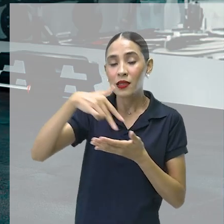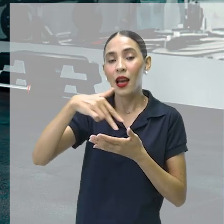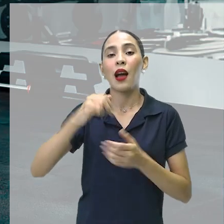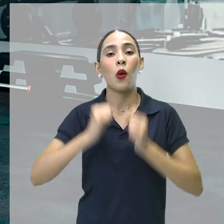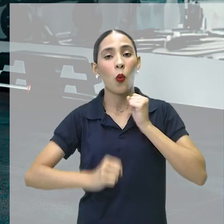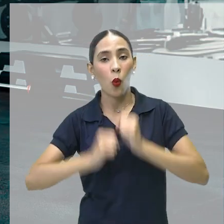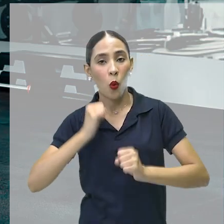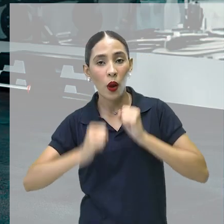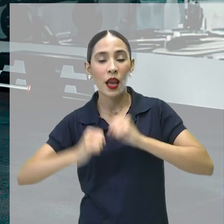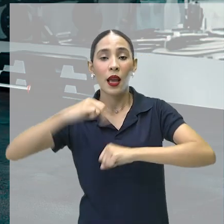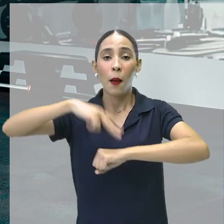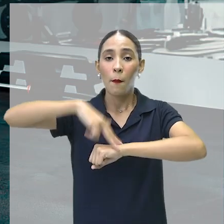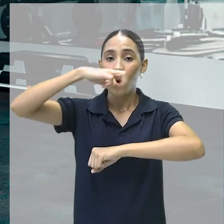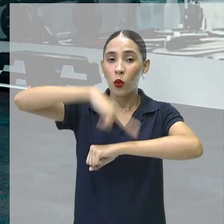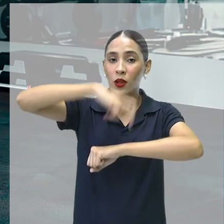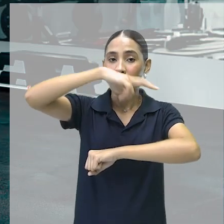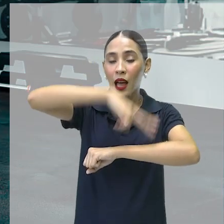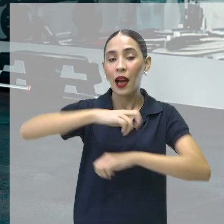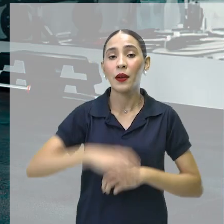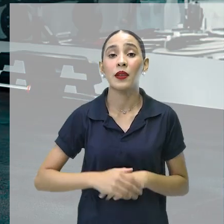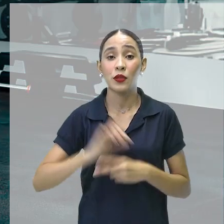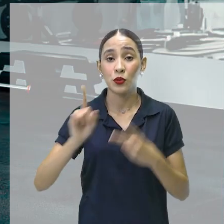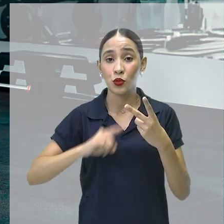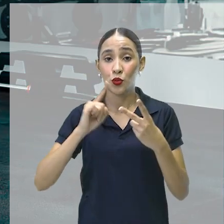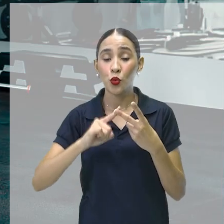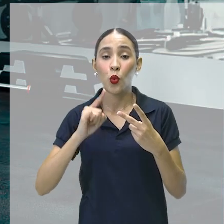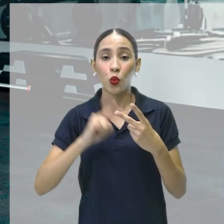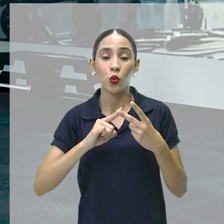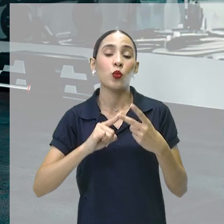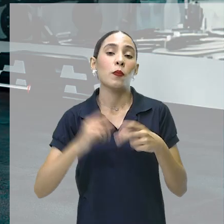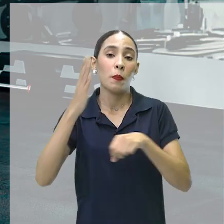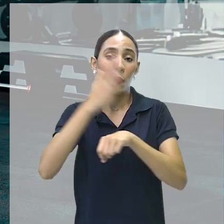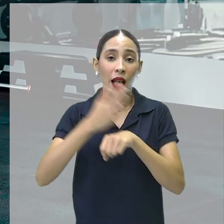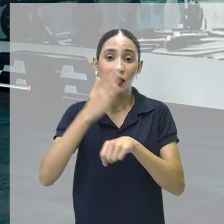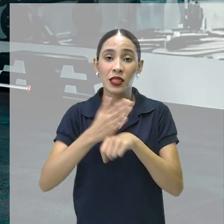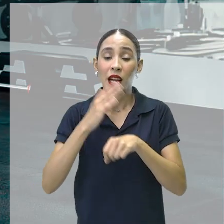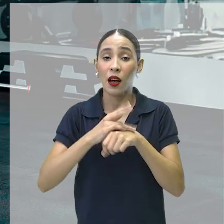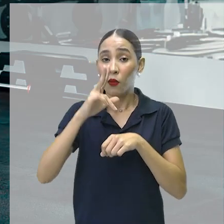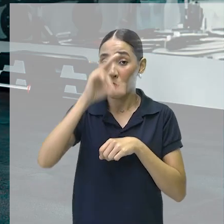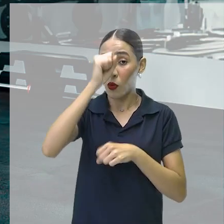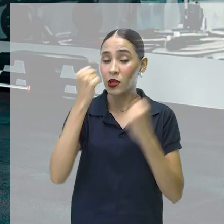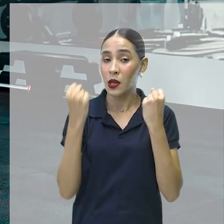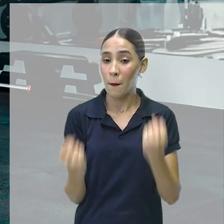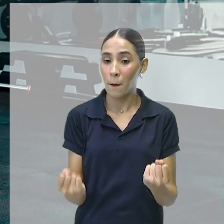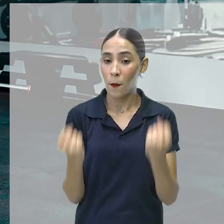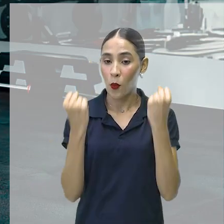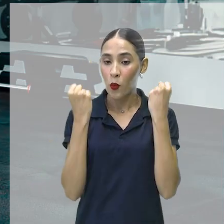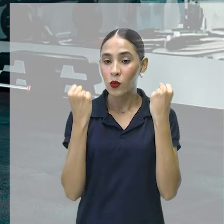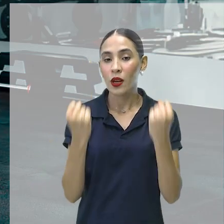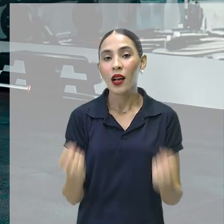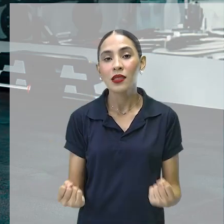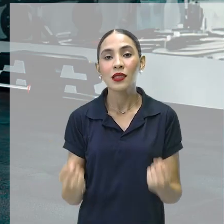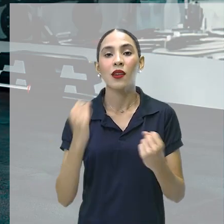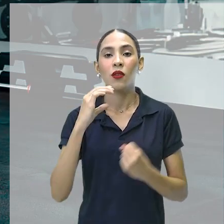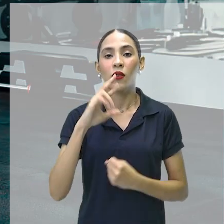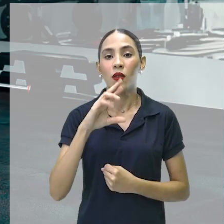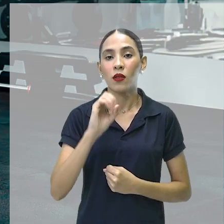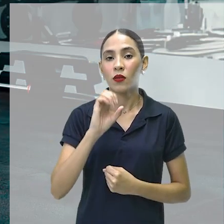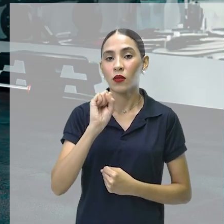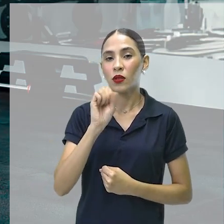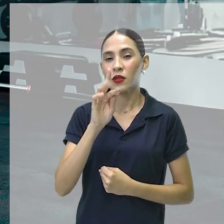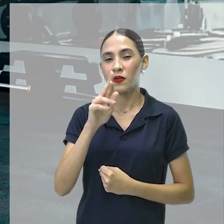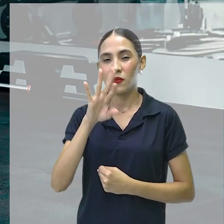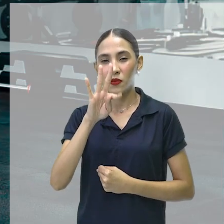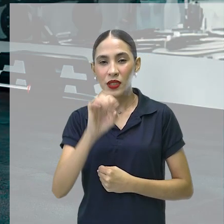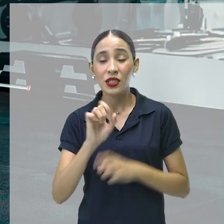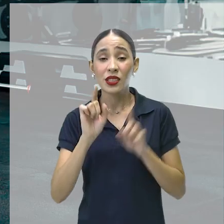pular, caminhar, com atividades de força, musculação, crossfit e até